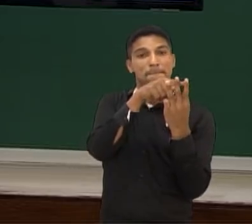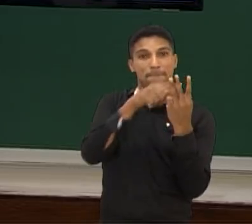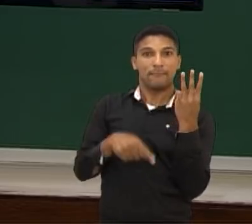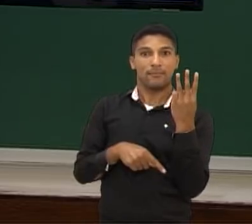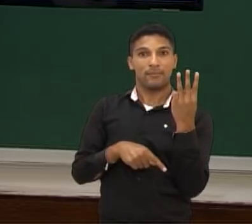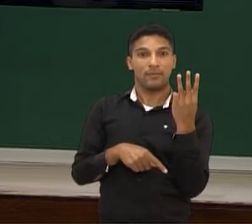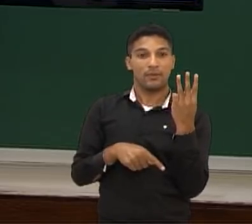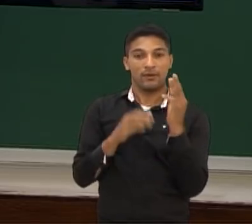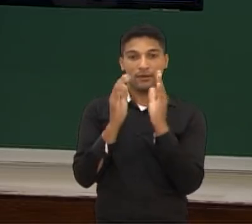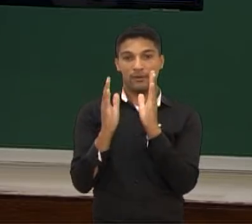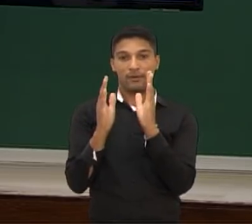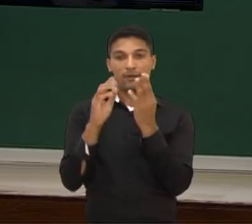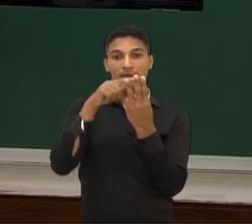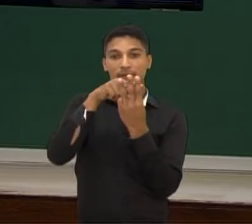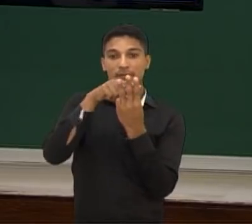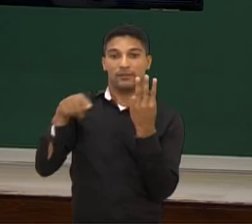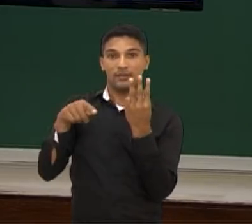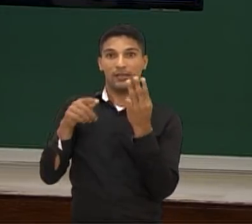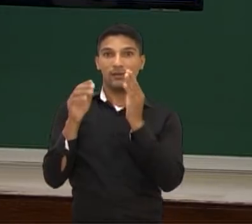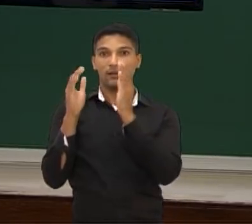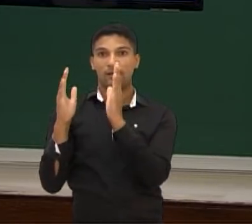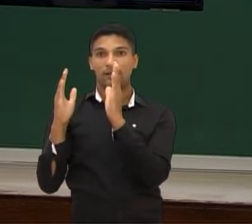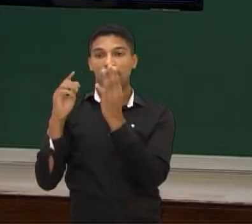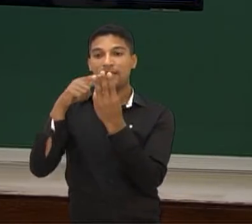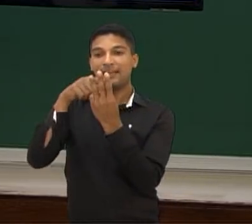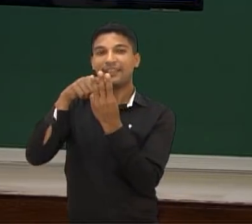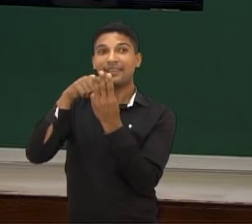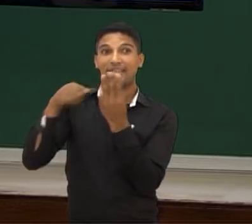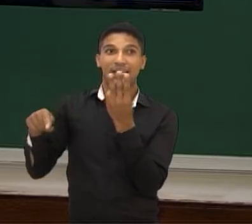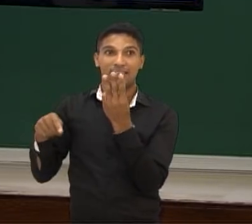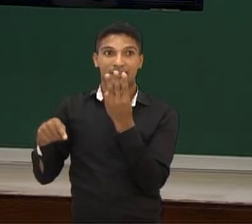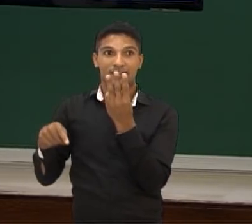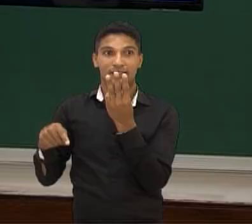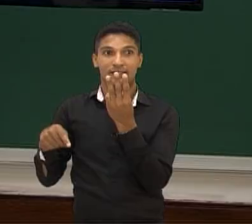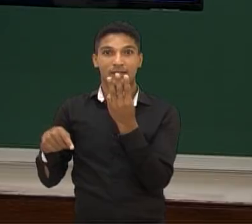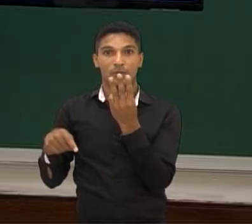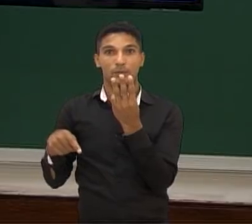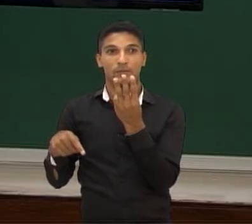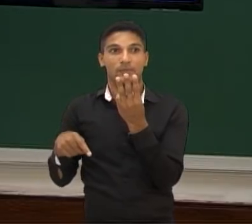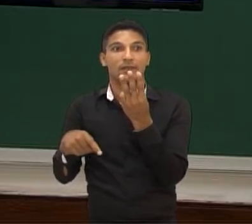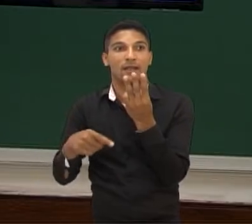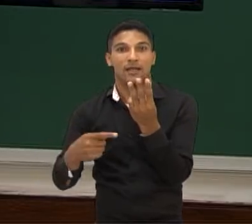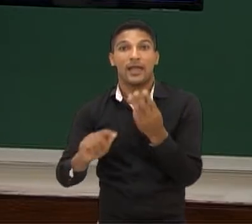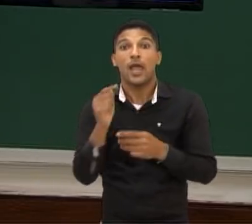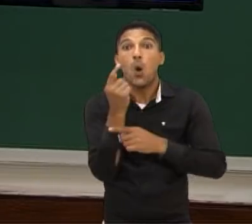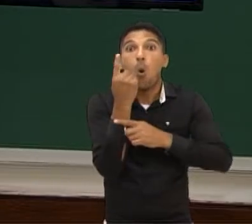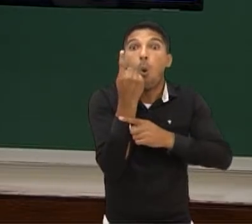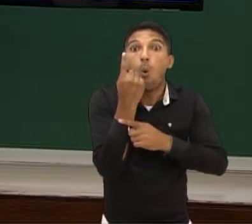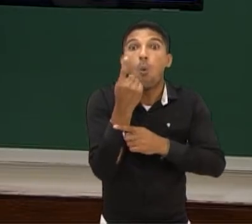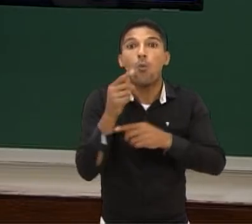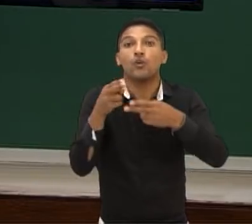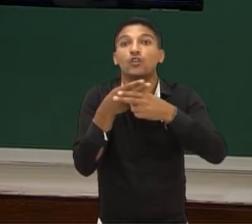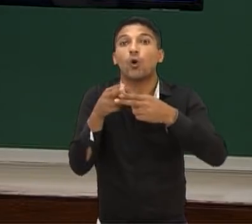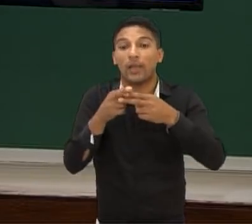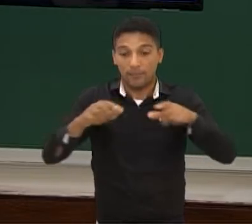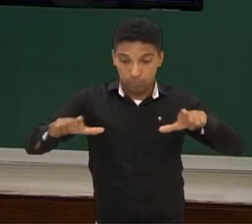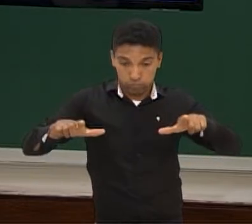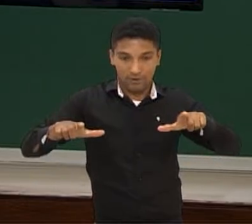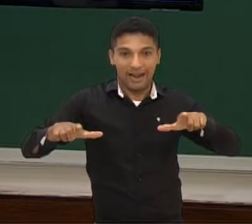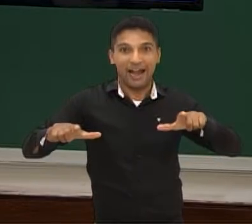Estão vendo aqui? Ó, aqui também tinha 3. Mas a pessoa que comeu preferiu comer o quê? Apenas uma parte e deixou sobrando